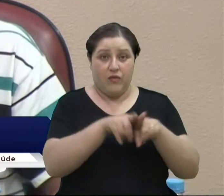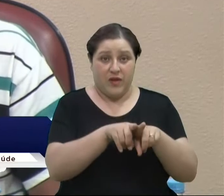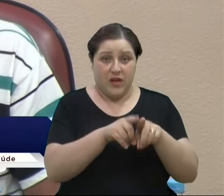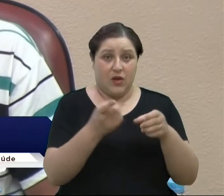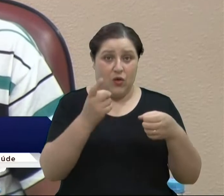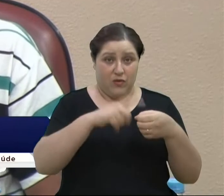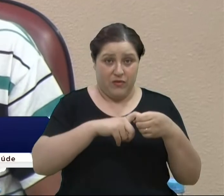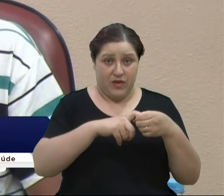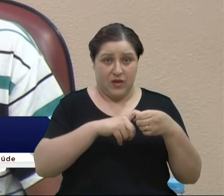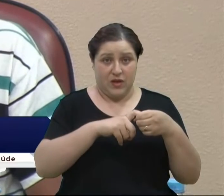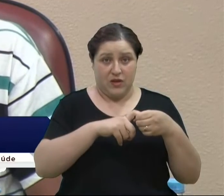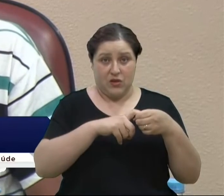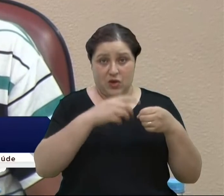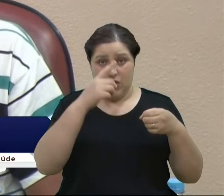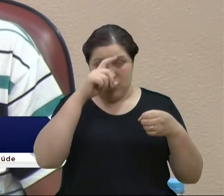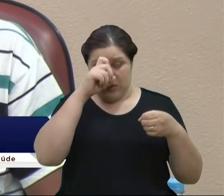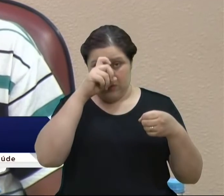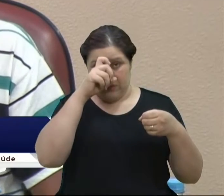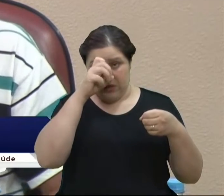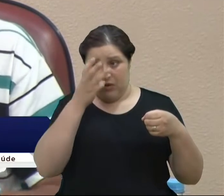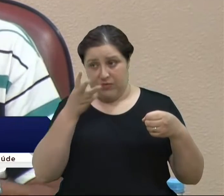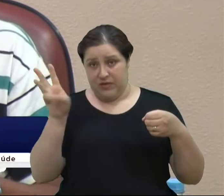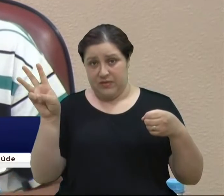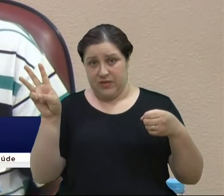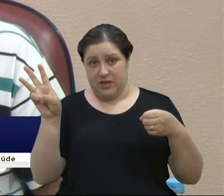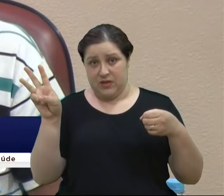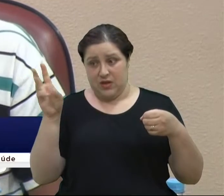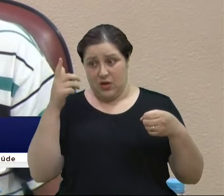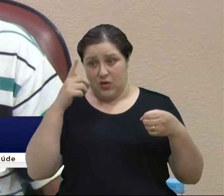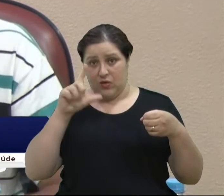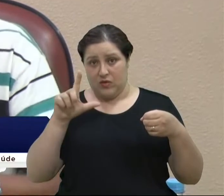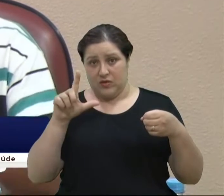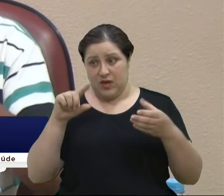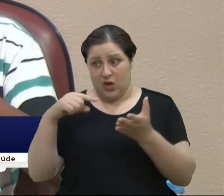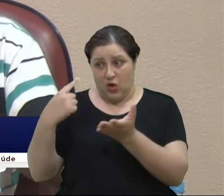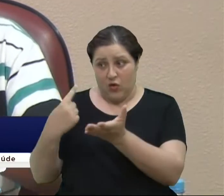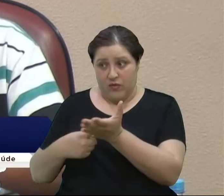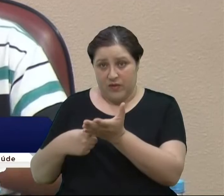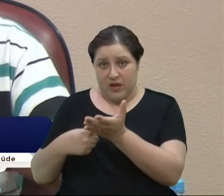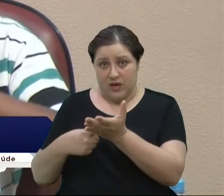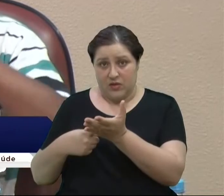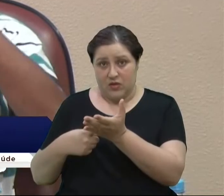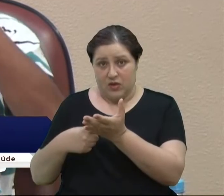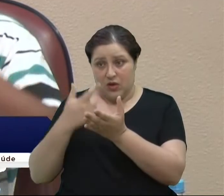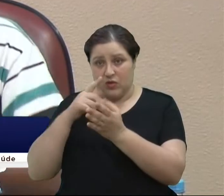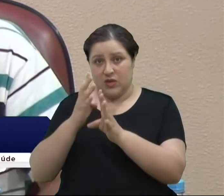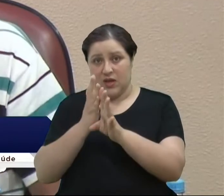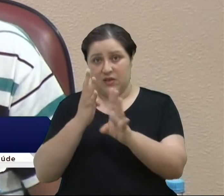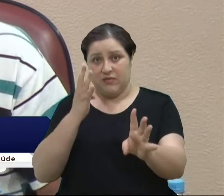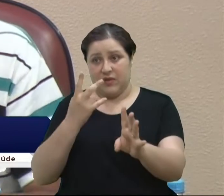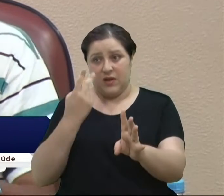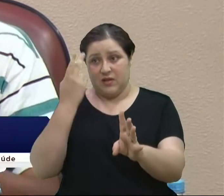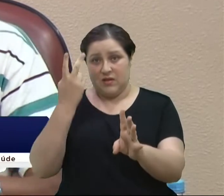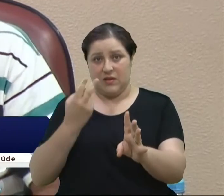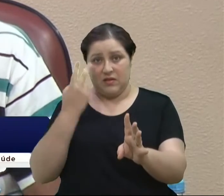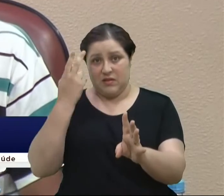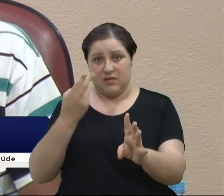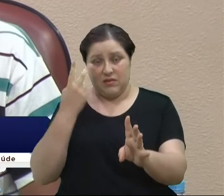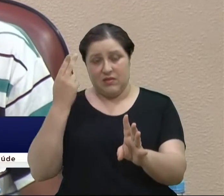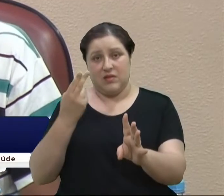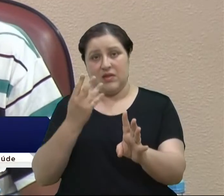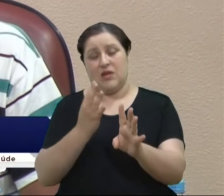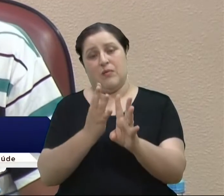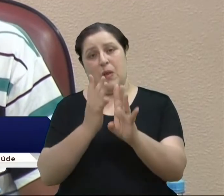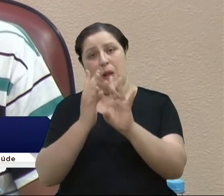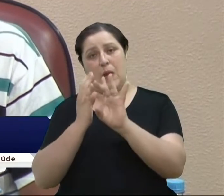fila oftalmológica. Então, é isso que a gente está falando. A gente está pensando no hospital do futuro, mas estamos esquecendo o